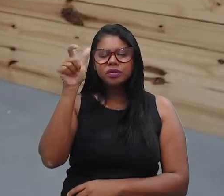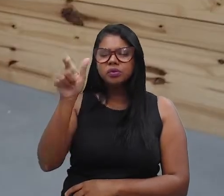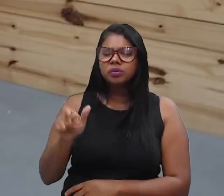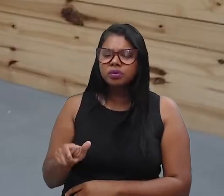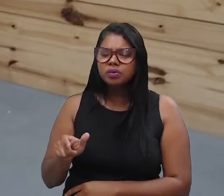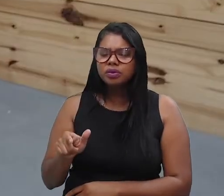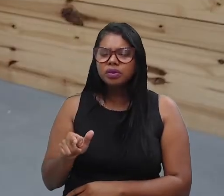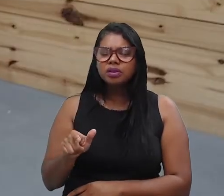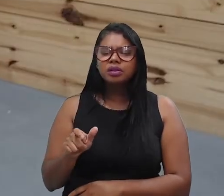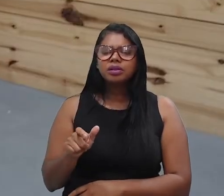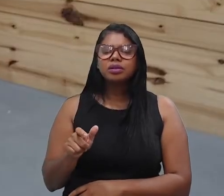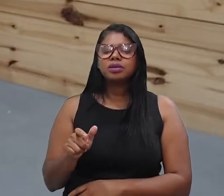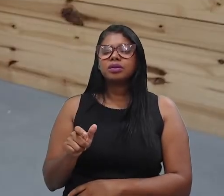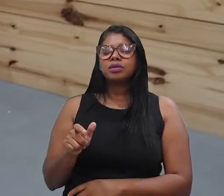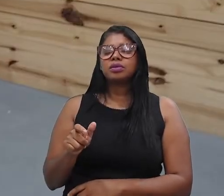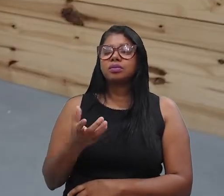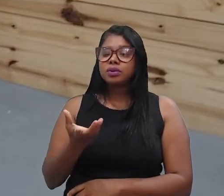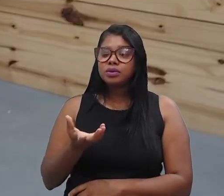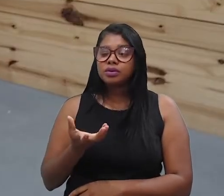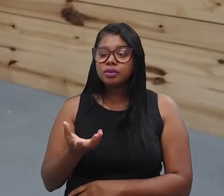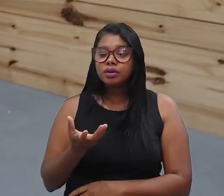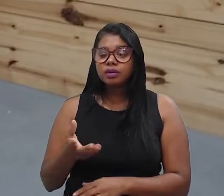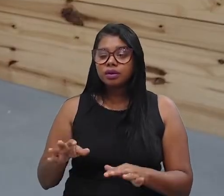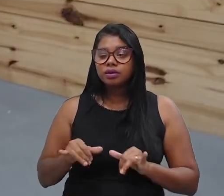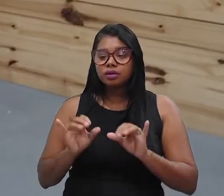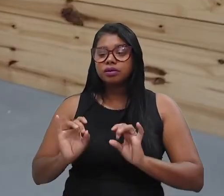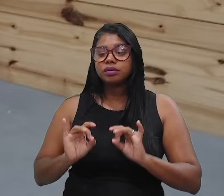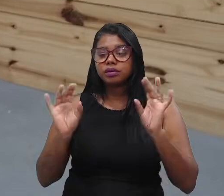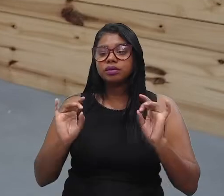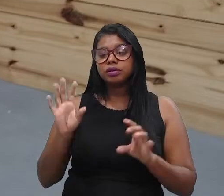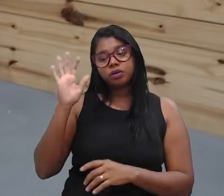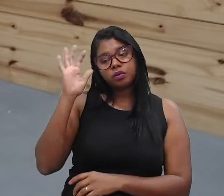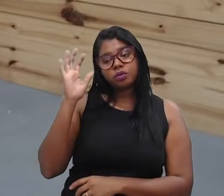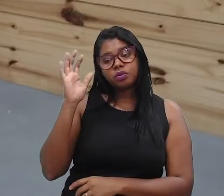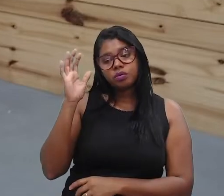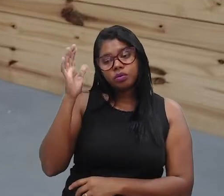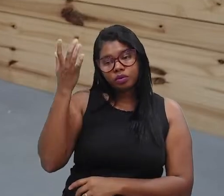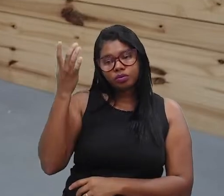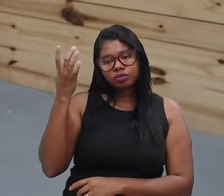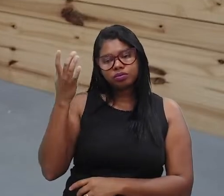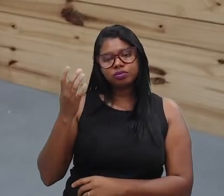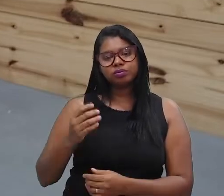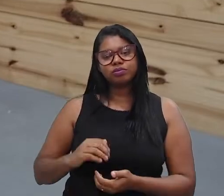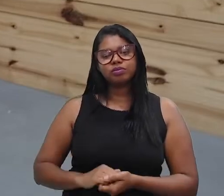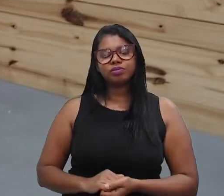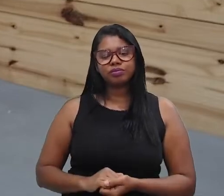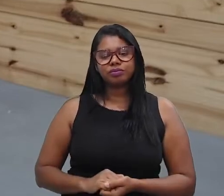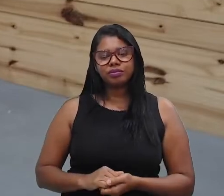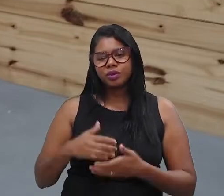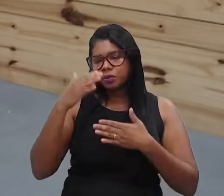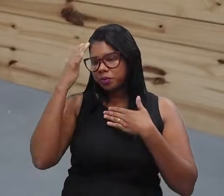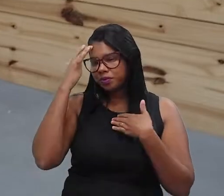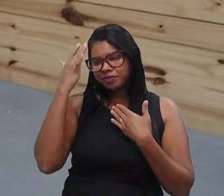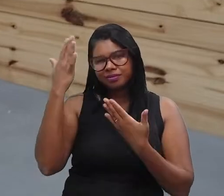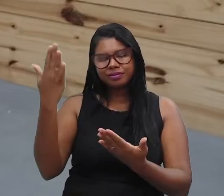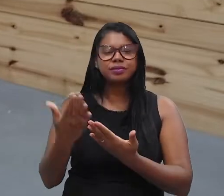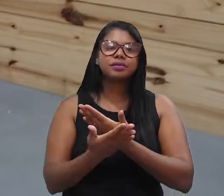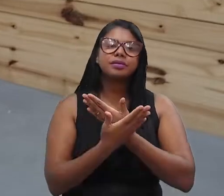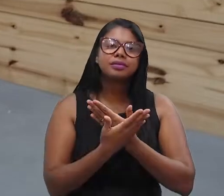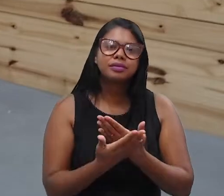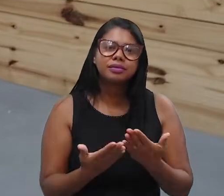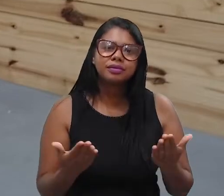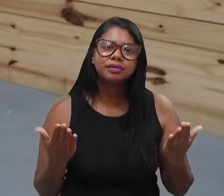que é o mercado e de que forma esse mercado vai te trazer como resultado é imprescindível. Muito obrigada a